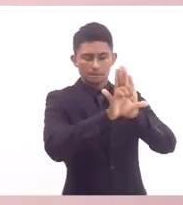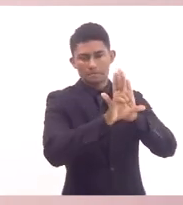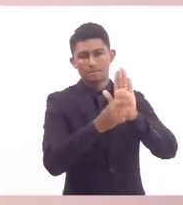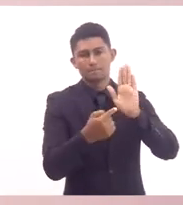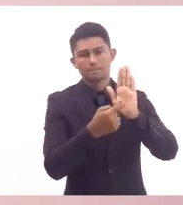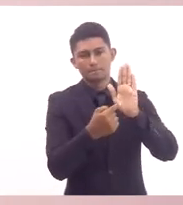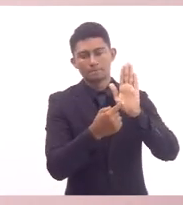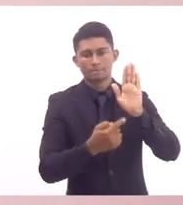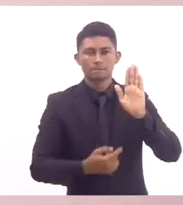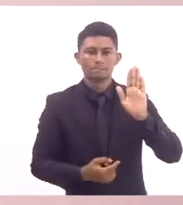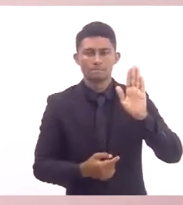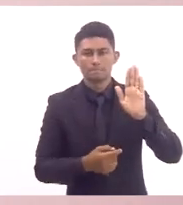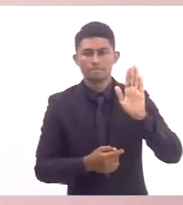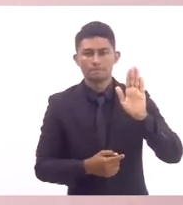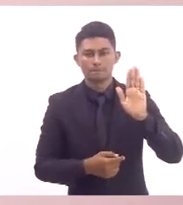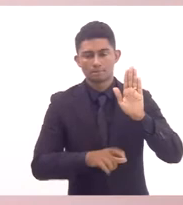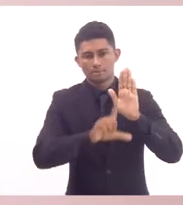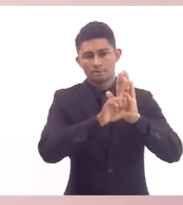né